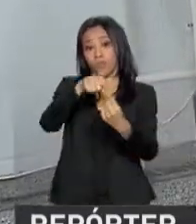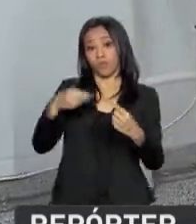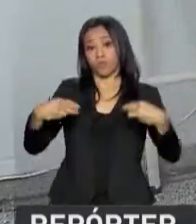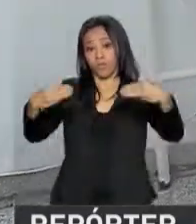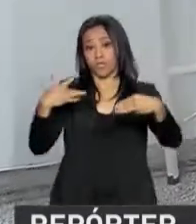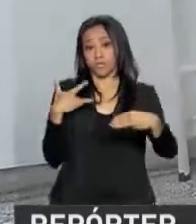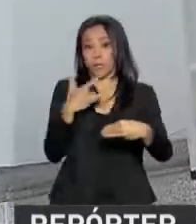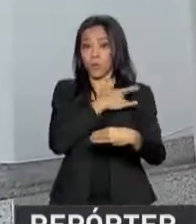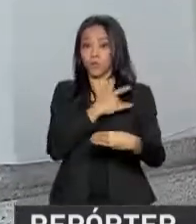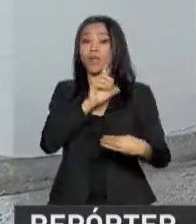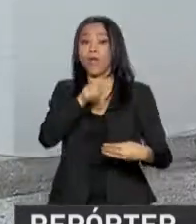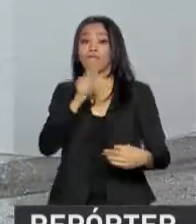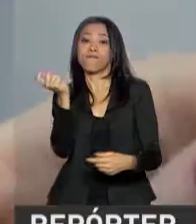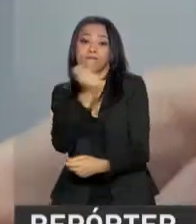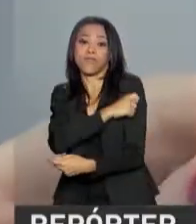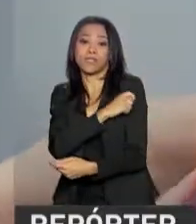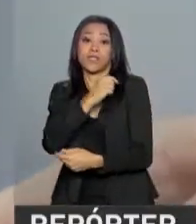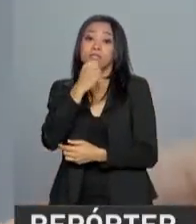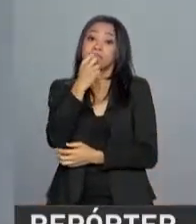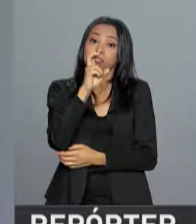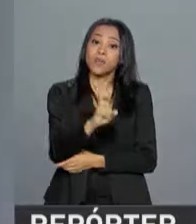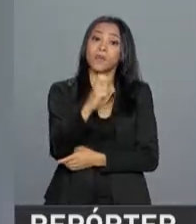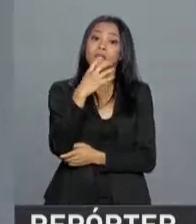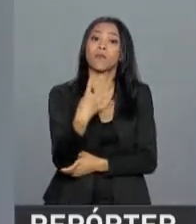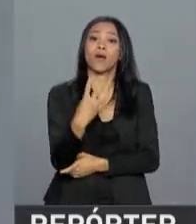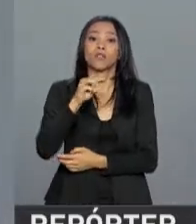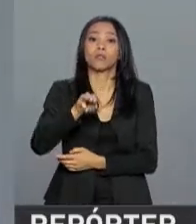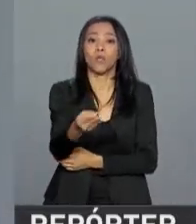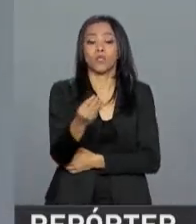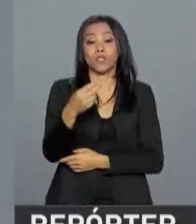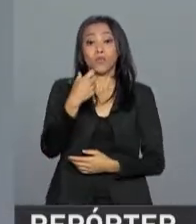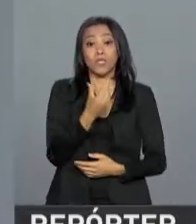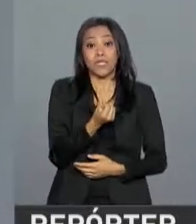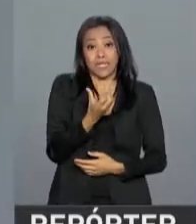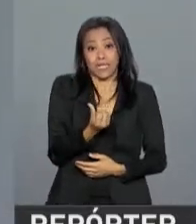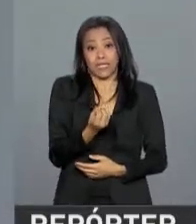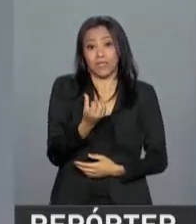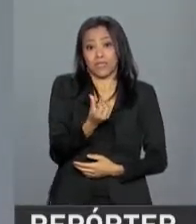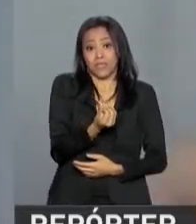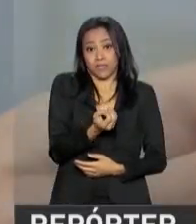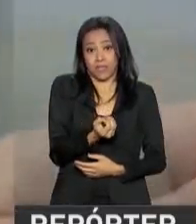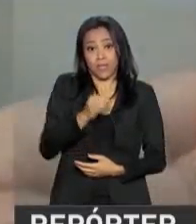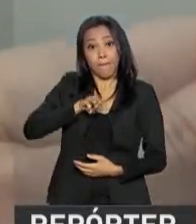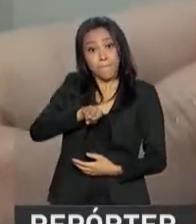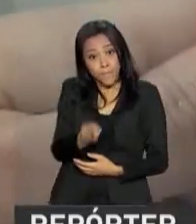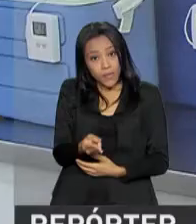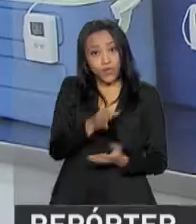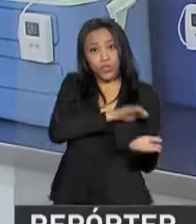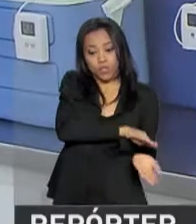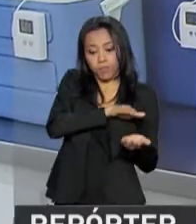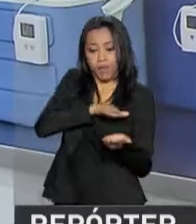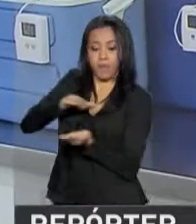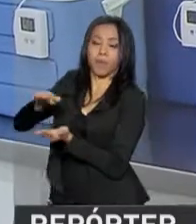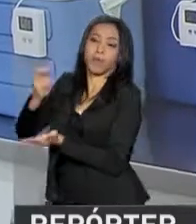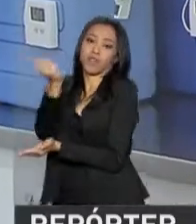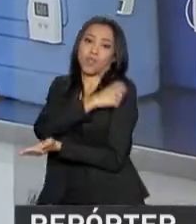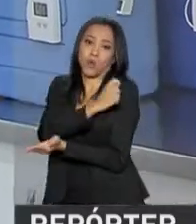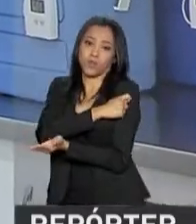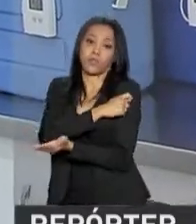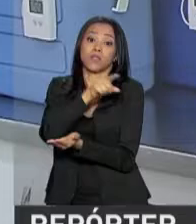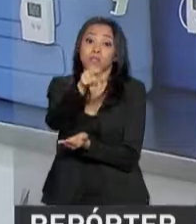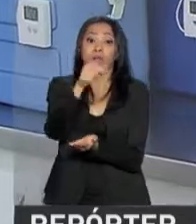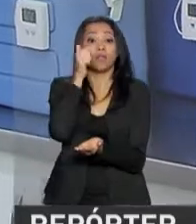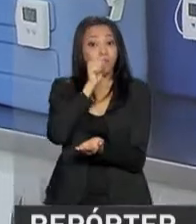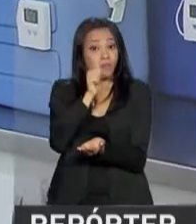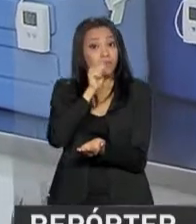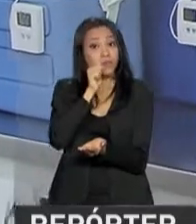54 milhões pessoas são 60 milhões de doses que estão sendo entregues em etapas para os estados as restantes deve